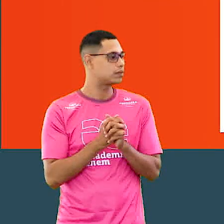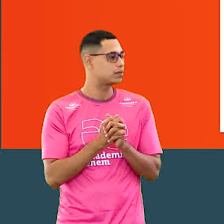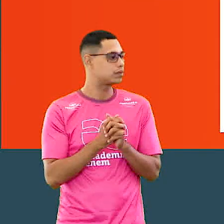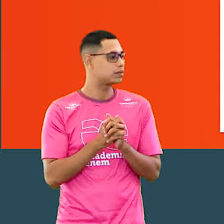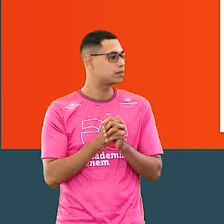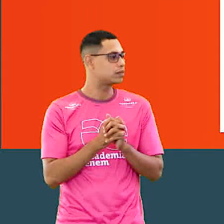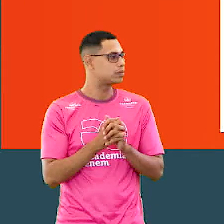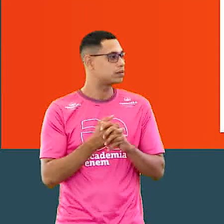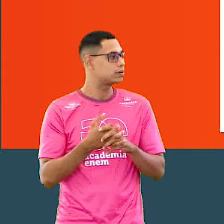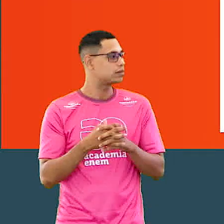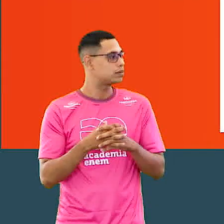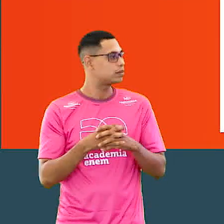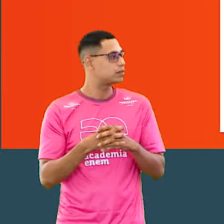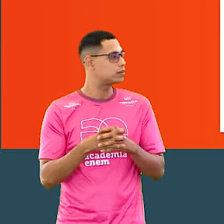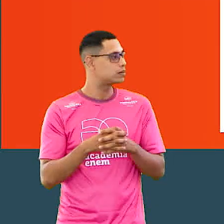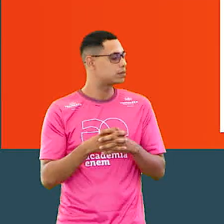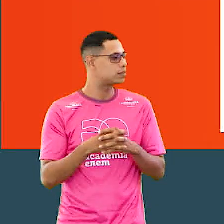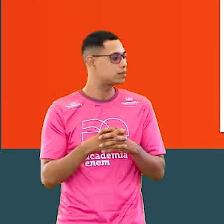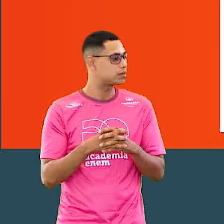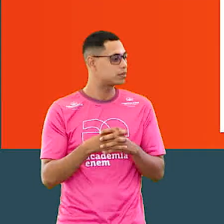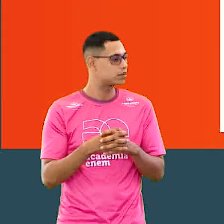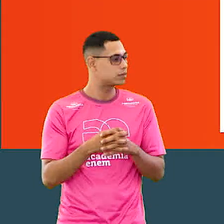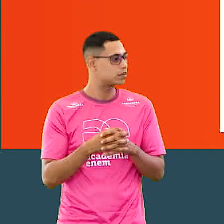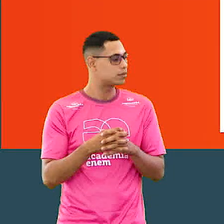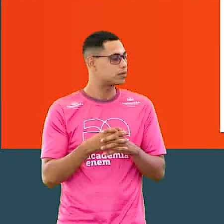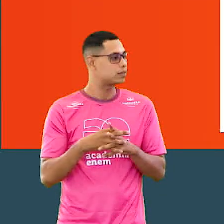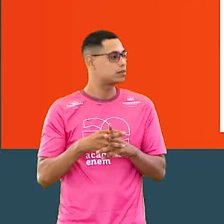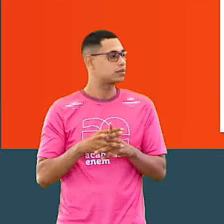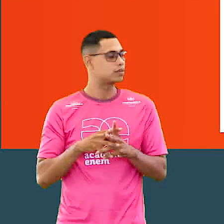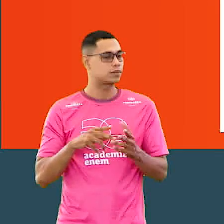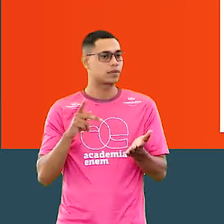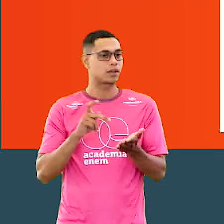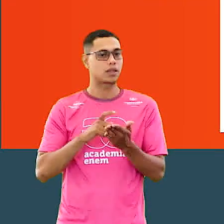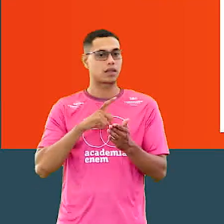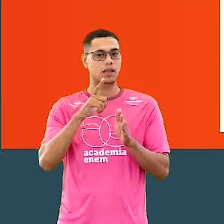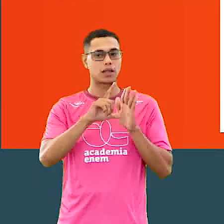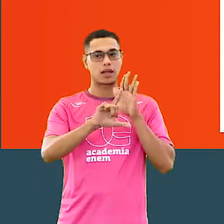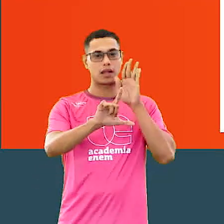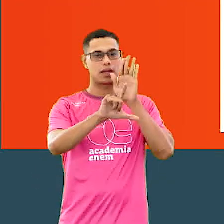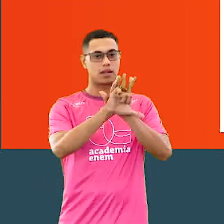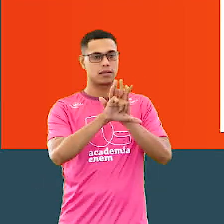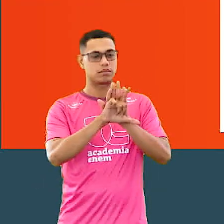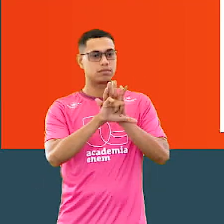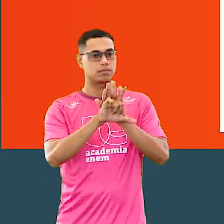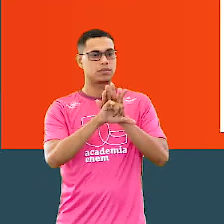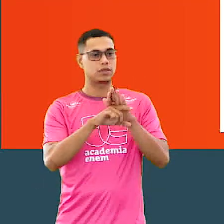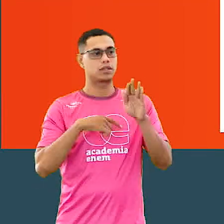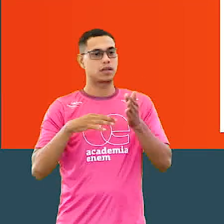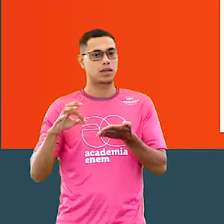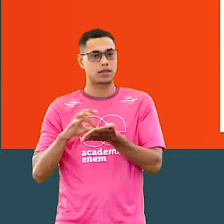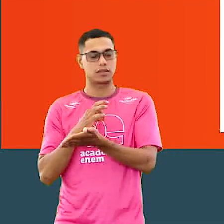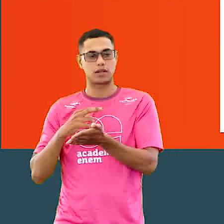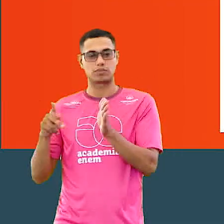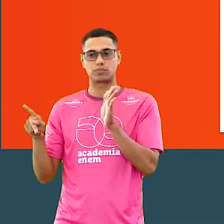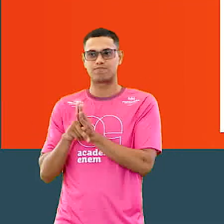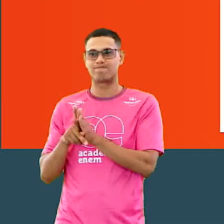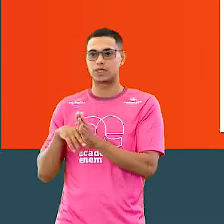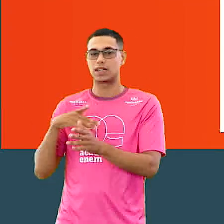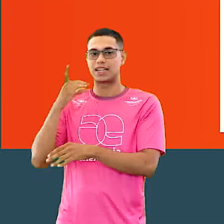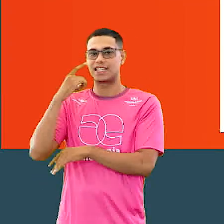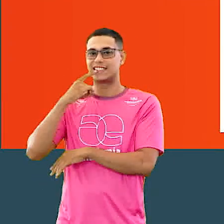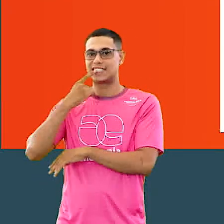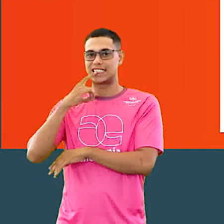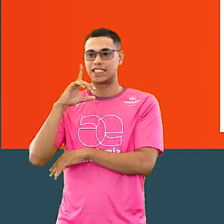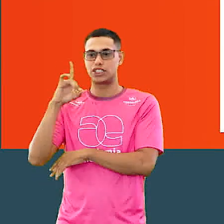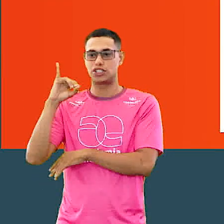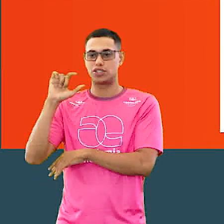pouquinho com vocês sobre essa lei, que ela foi sancionada, foi assinada, né, pela Dilma Rousseff, na época que ela estava